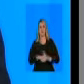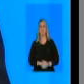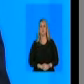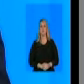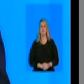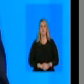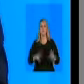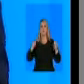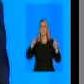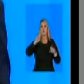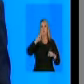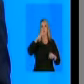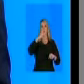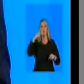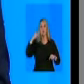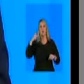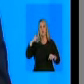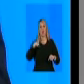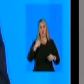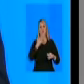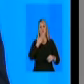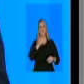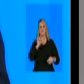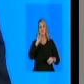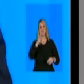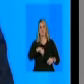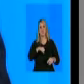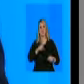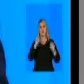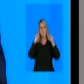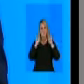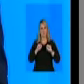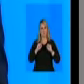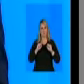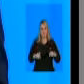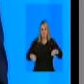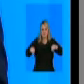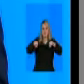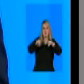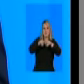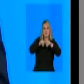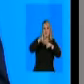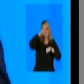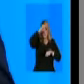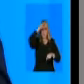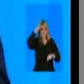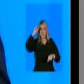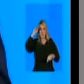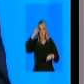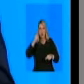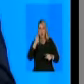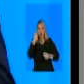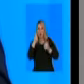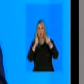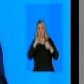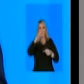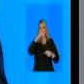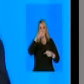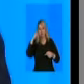relação às UPPs, eu sou a favor, sim, de que haja essa possibilidade de uma parceria da Prefeitura com algumas UPPs, onde